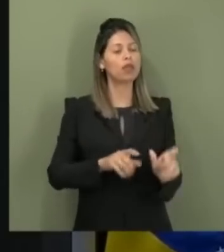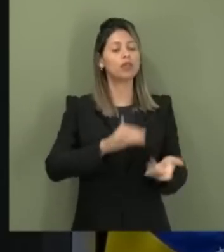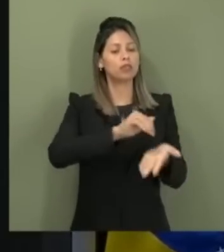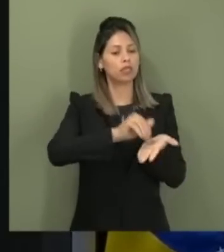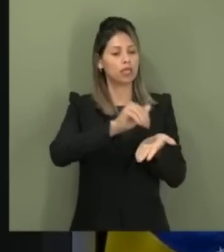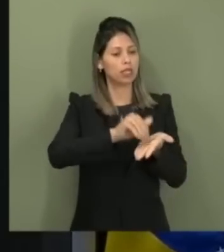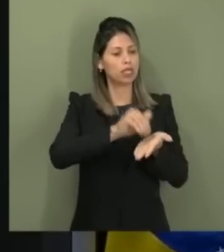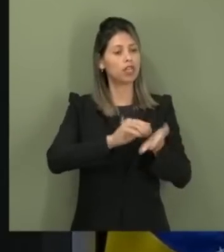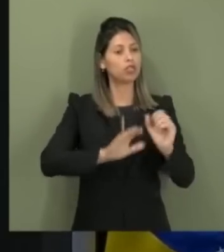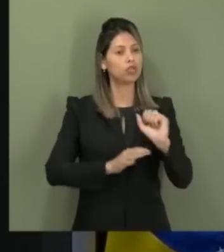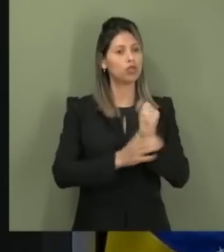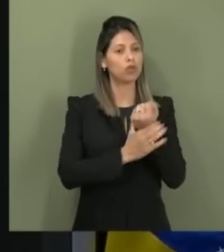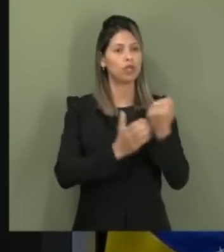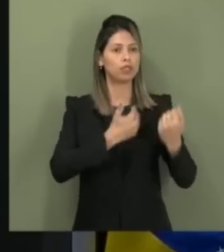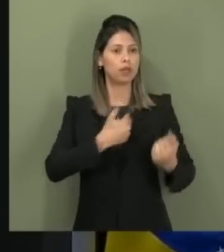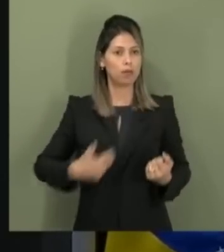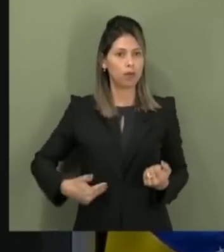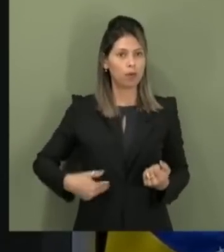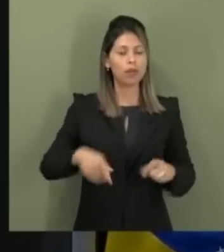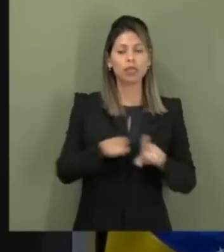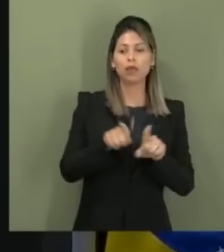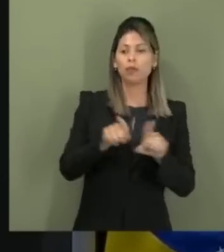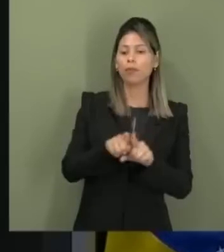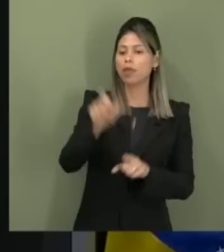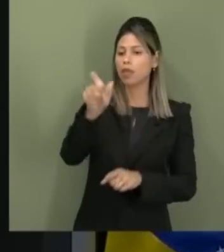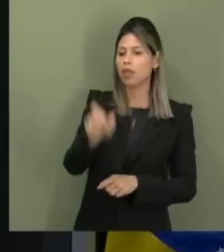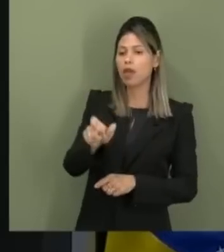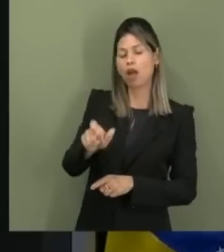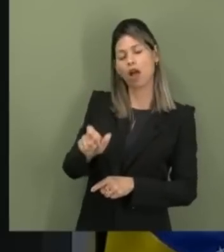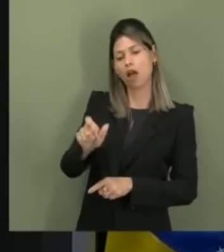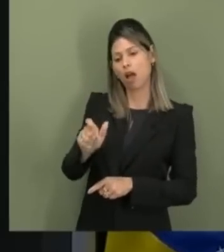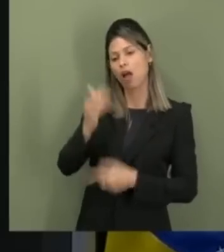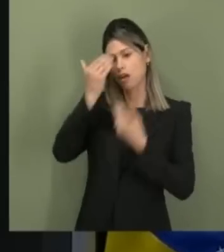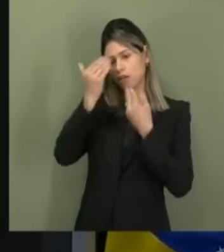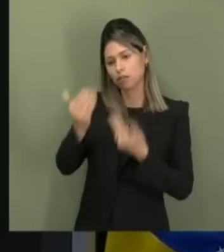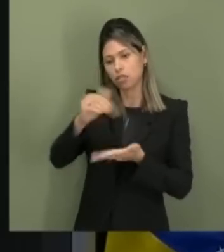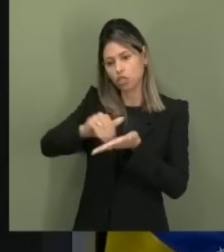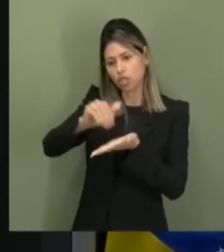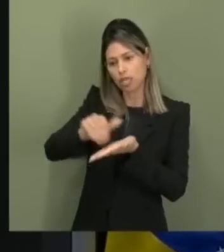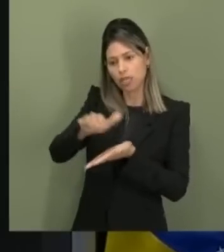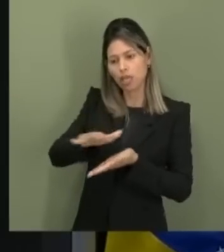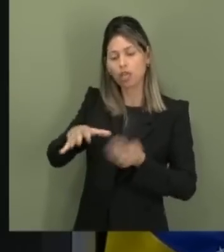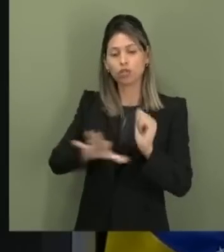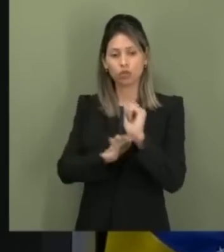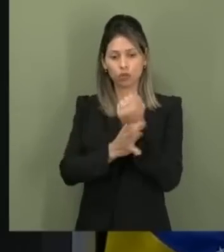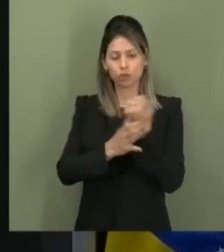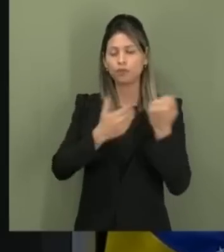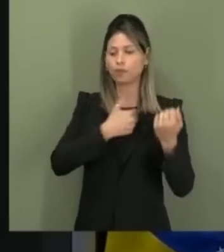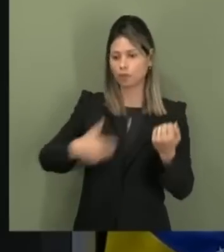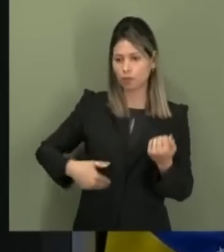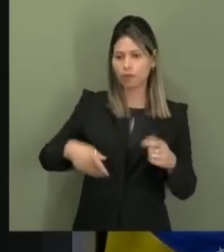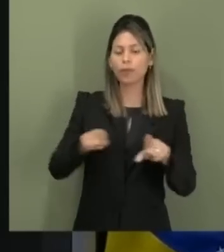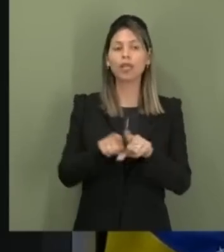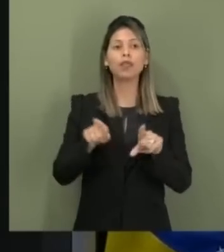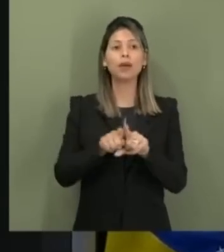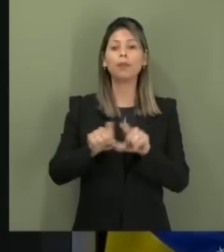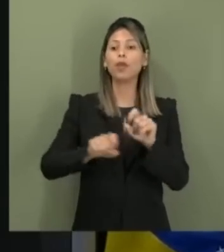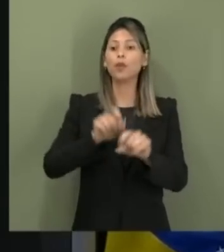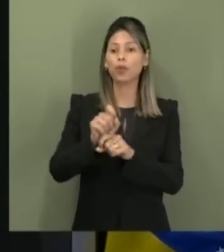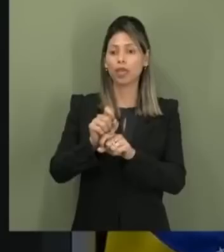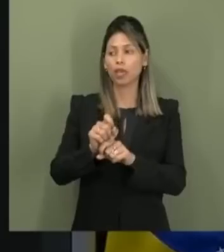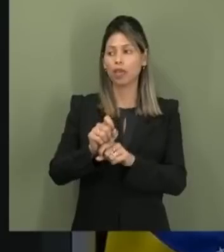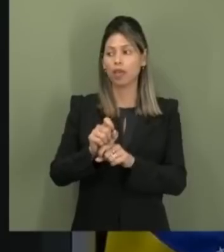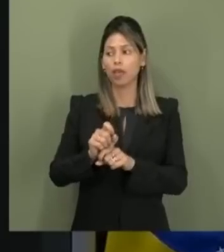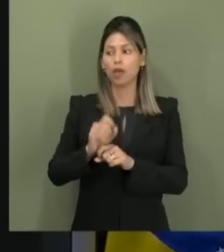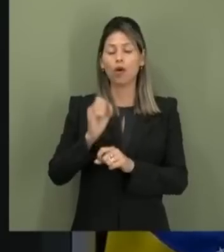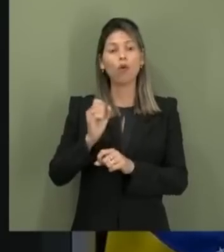Ritt, de São Paulo, Coronel Hudson, do Paraná, e aos governadores, o governador Tarcísio e o governador Ratinho